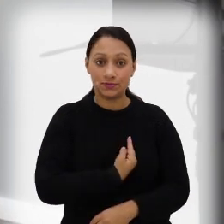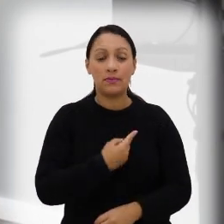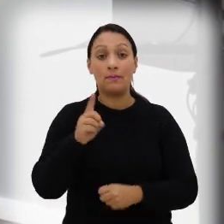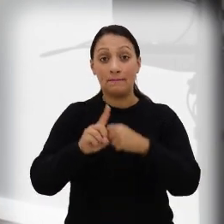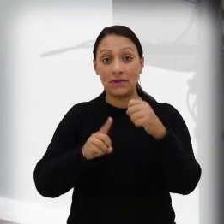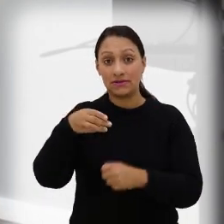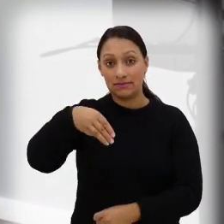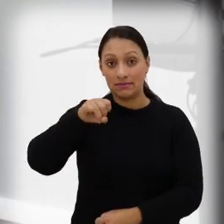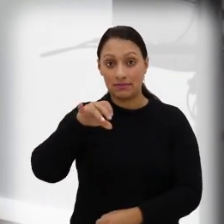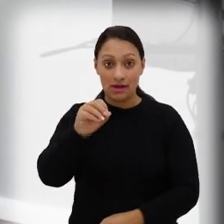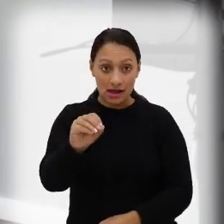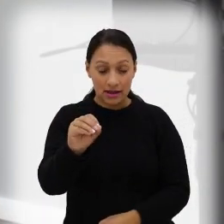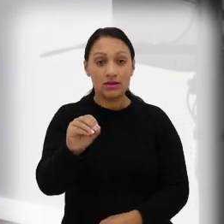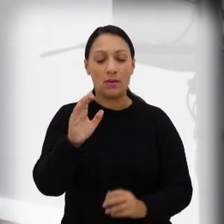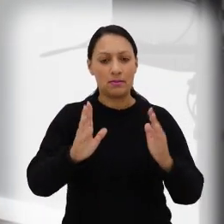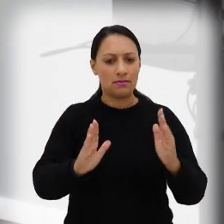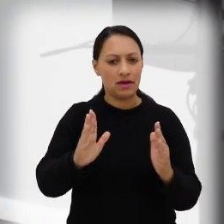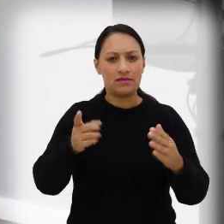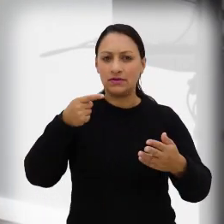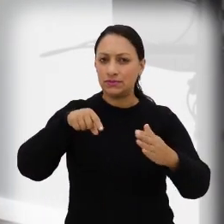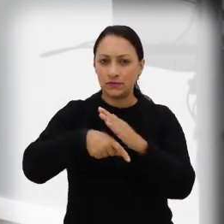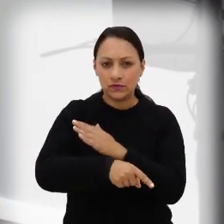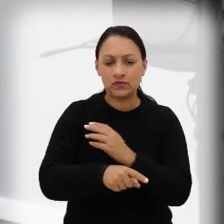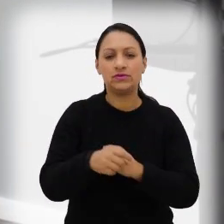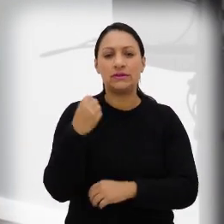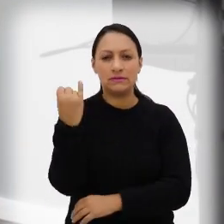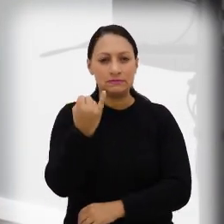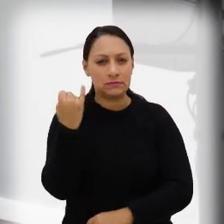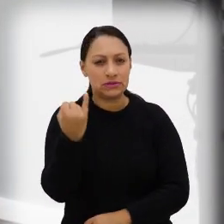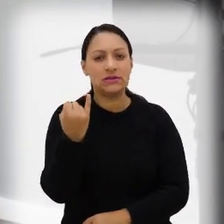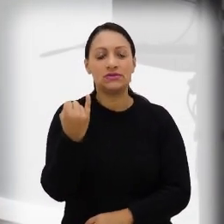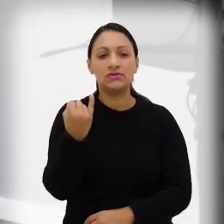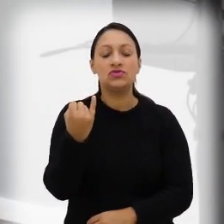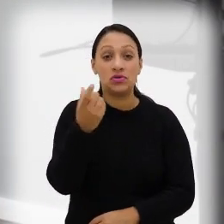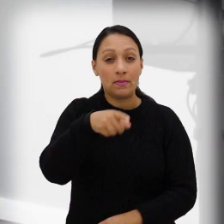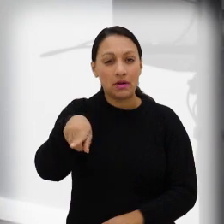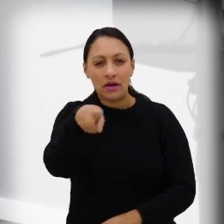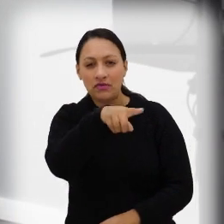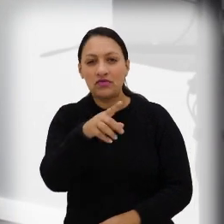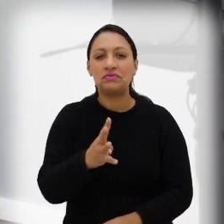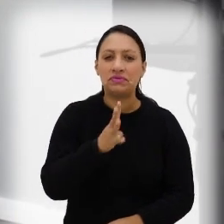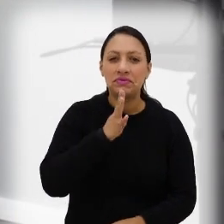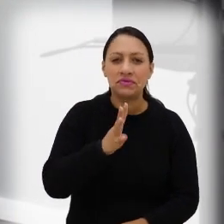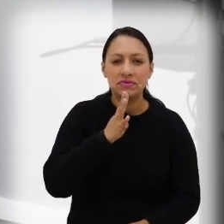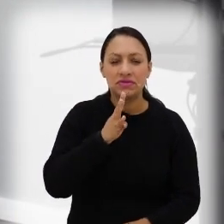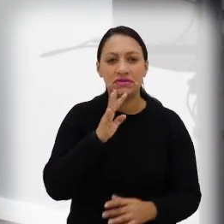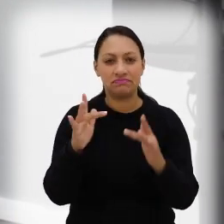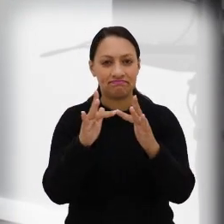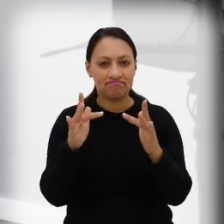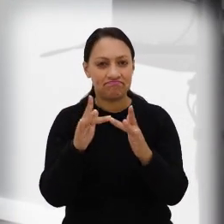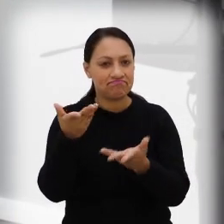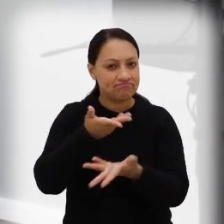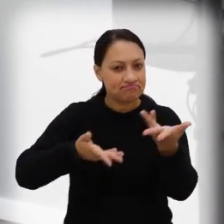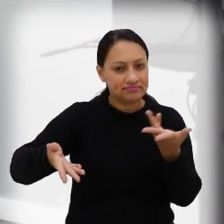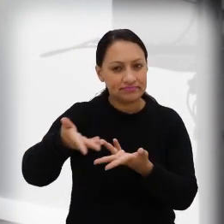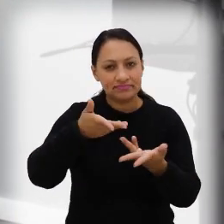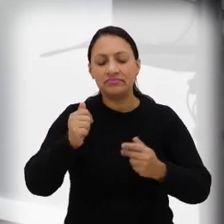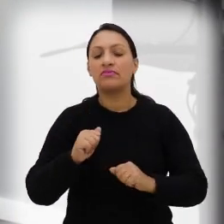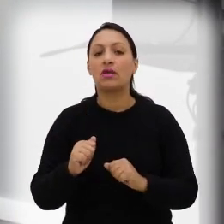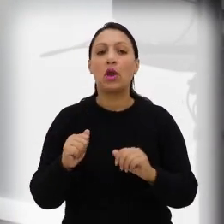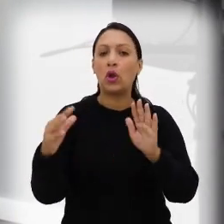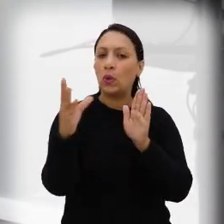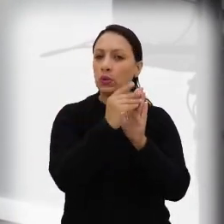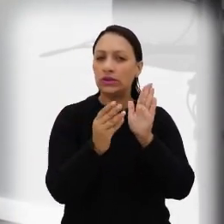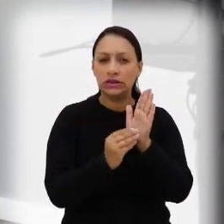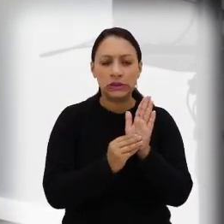Foi uma fase muito intensa, muito importante para que vocês se conhecessem, para que vocês se conectassem, cheia de